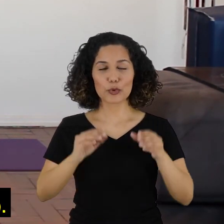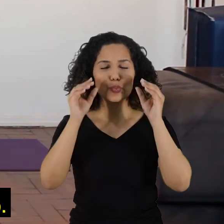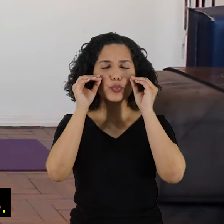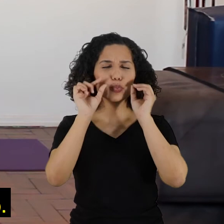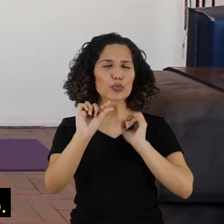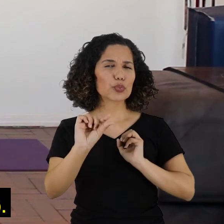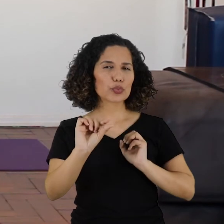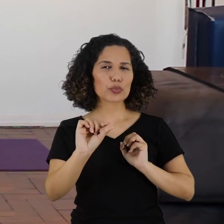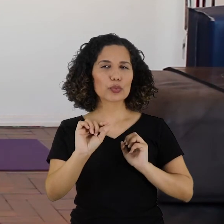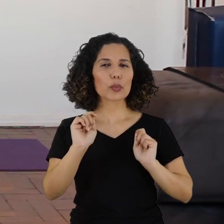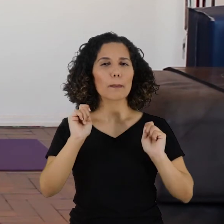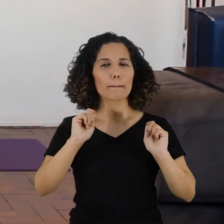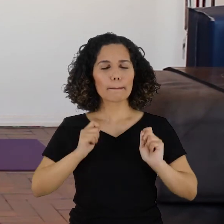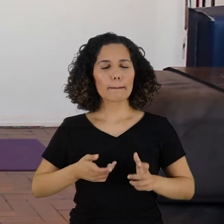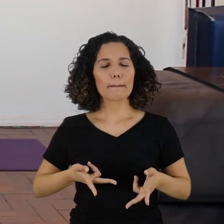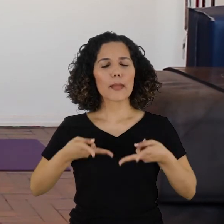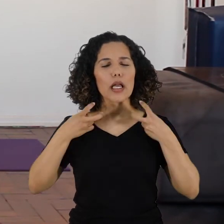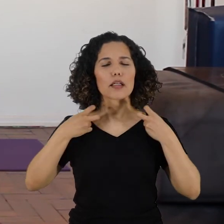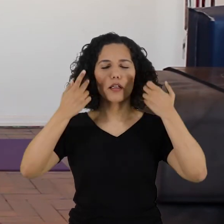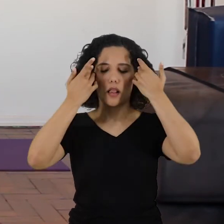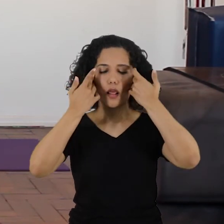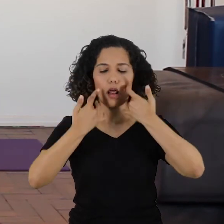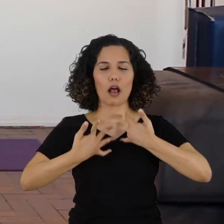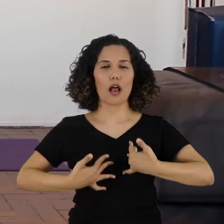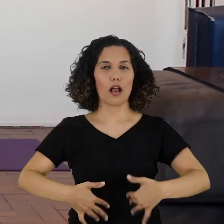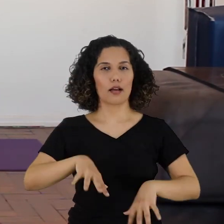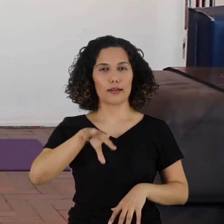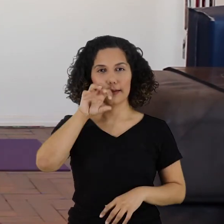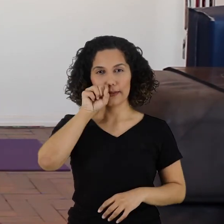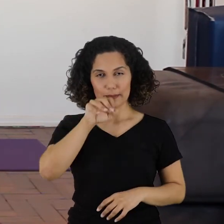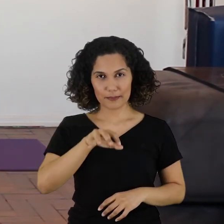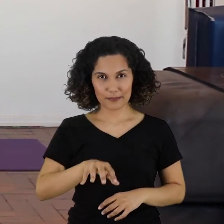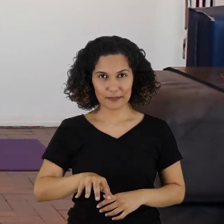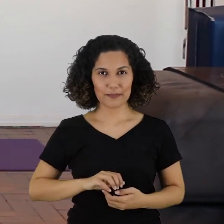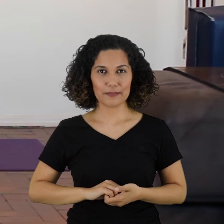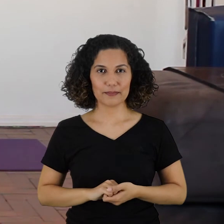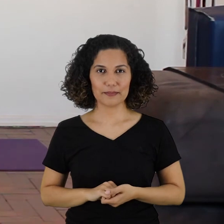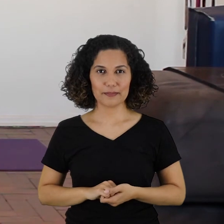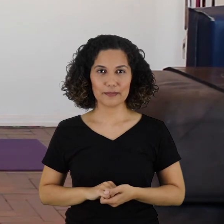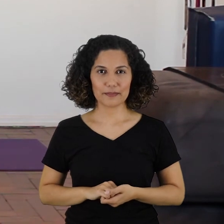Fecha os olhos um pouquinho e volta a perceber a sua respiração natural.